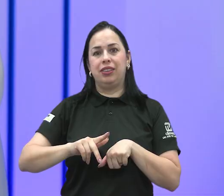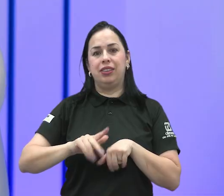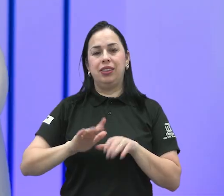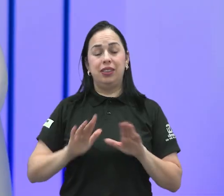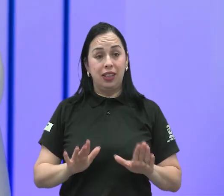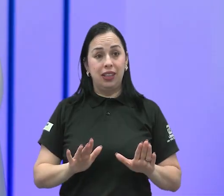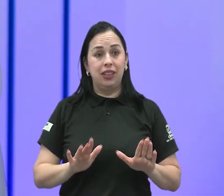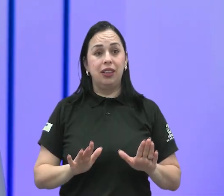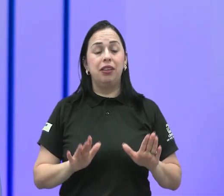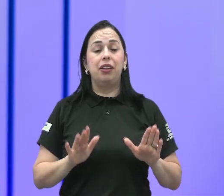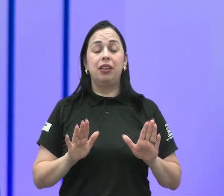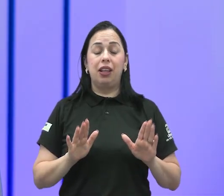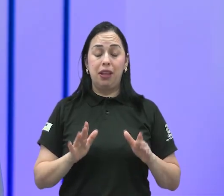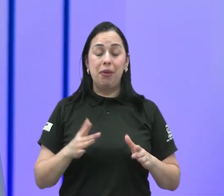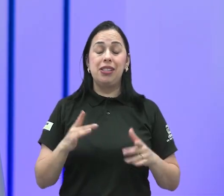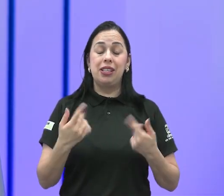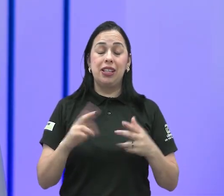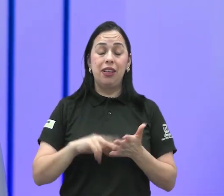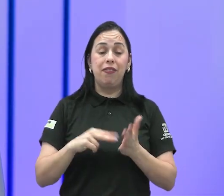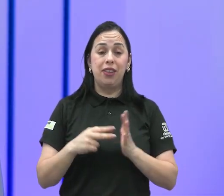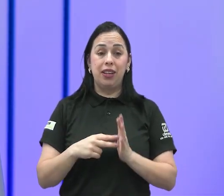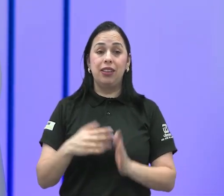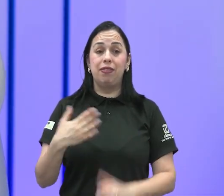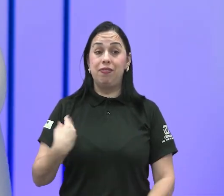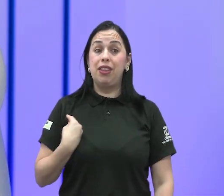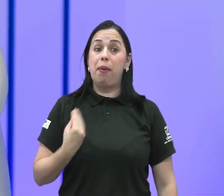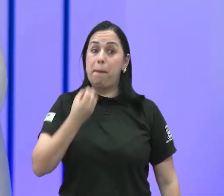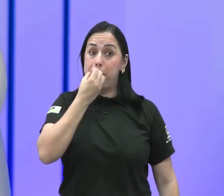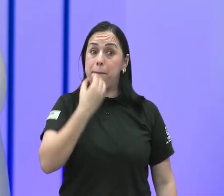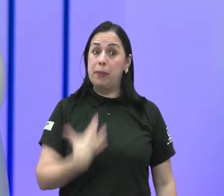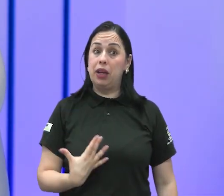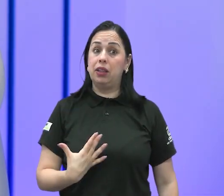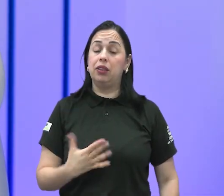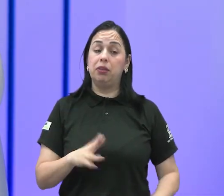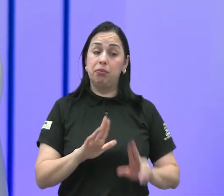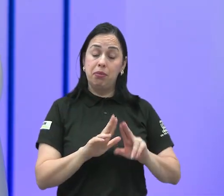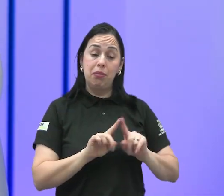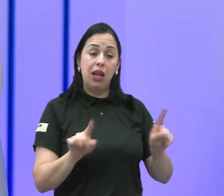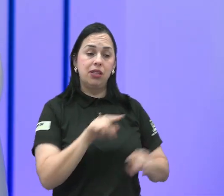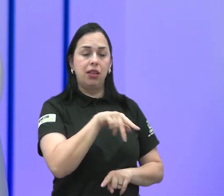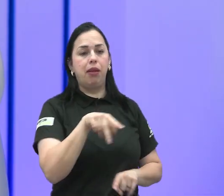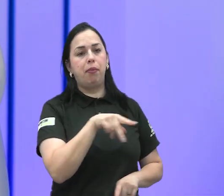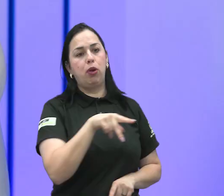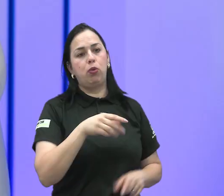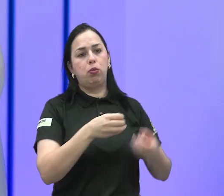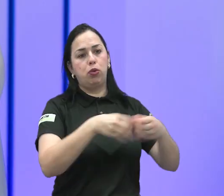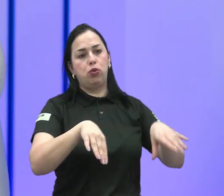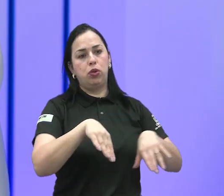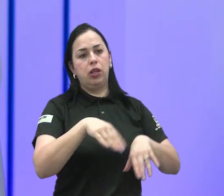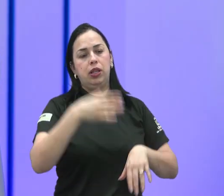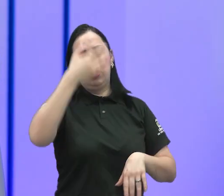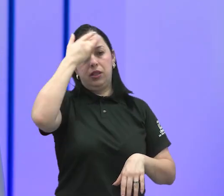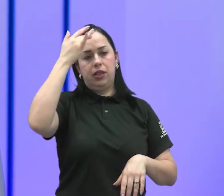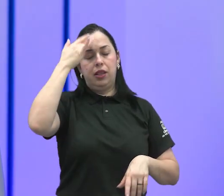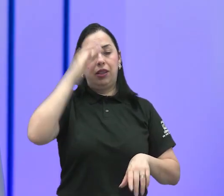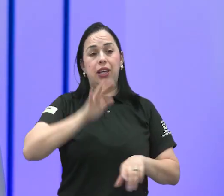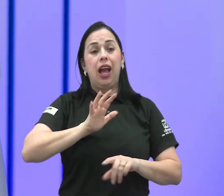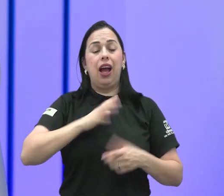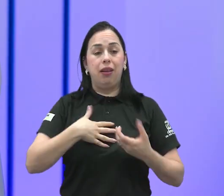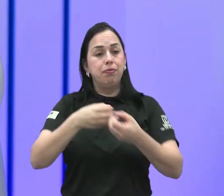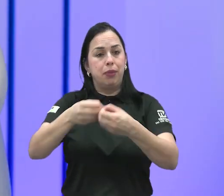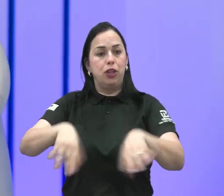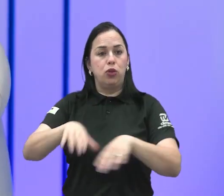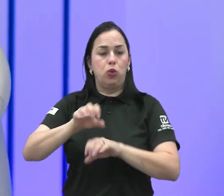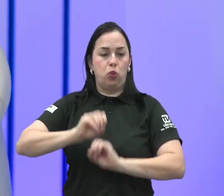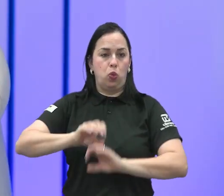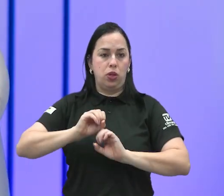tem saúde mental. Não, é bem-estar. E isso tem impactado muito na saúde mental dos professores e também influencia na educação,